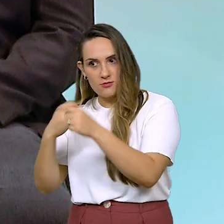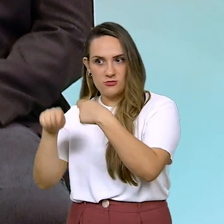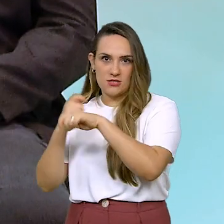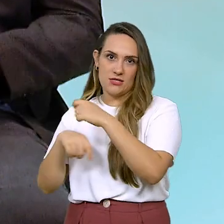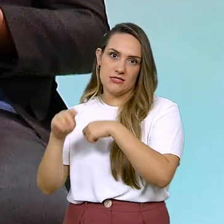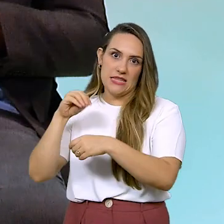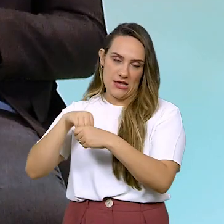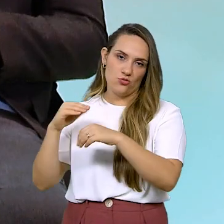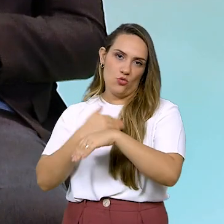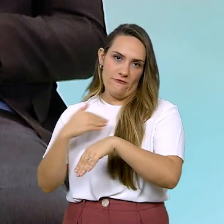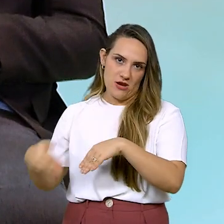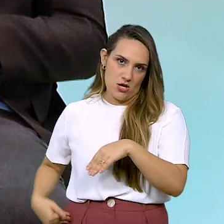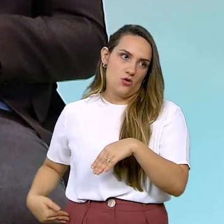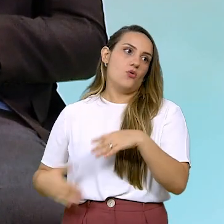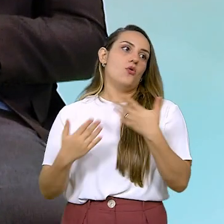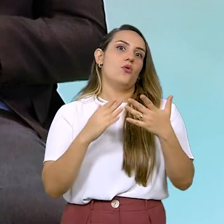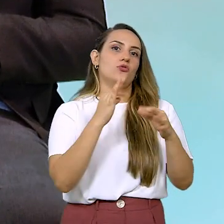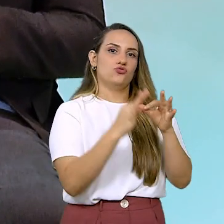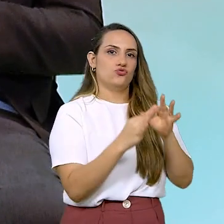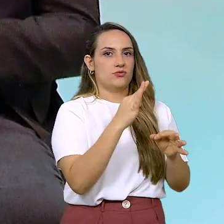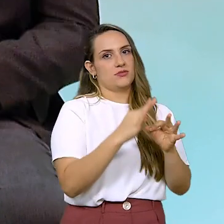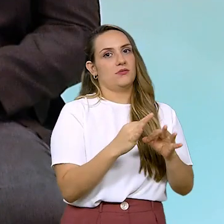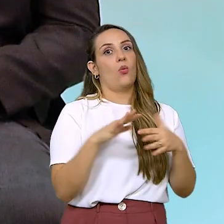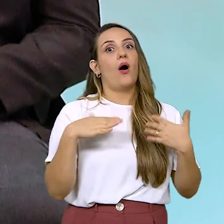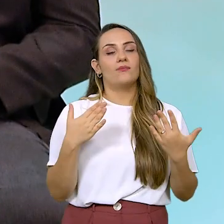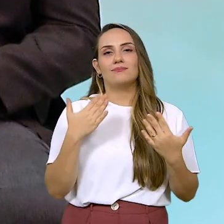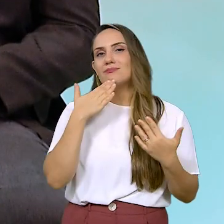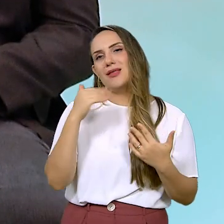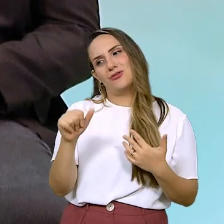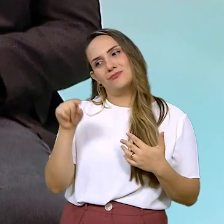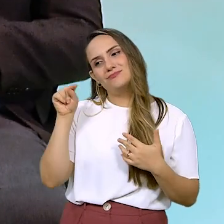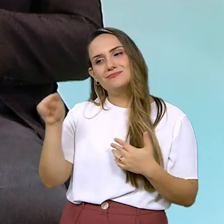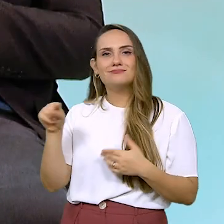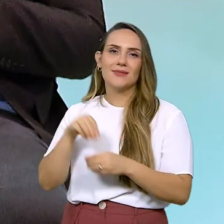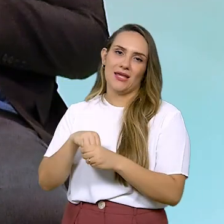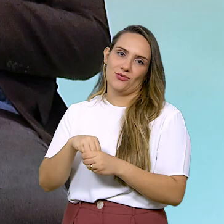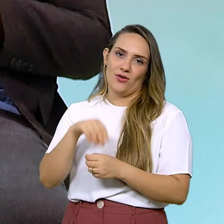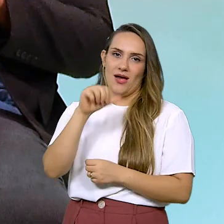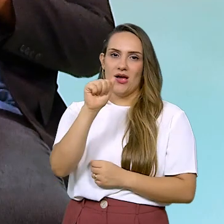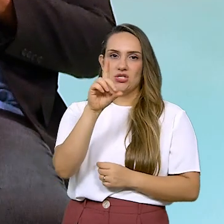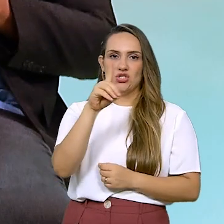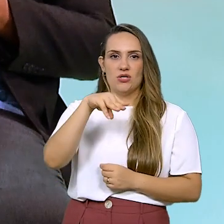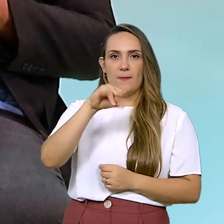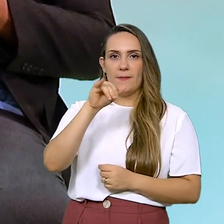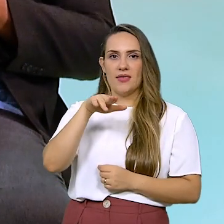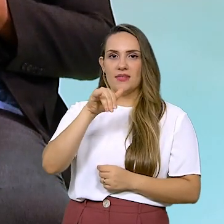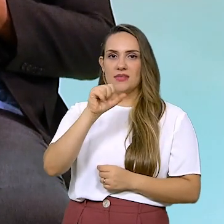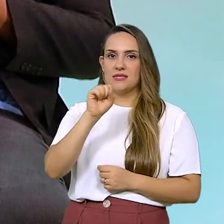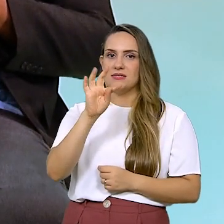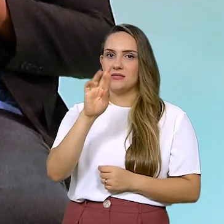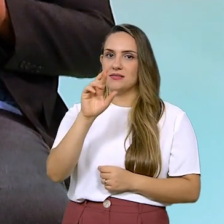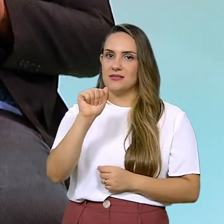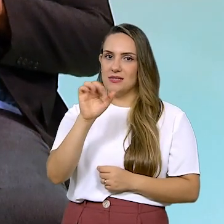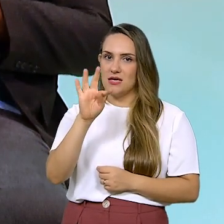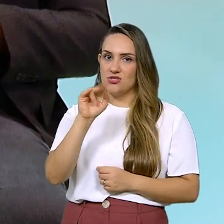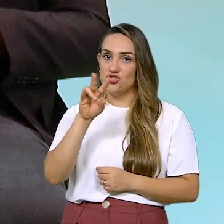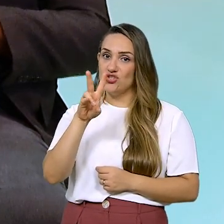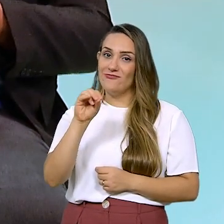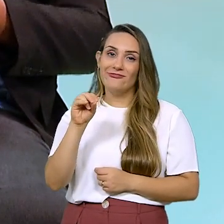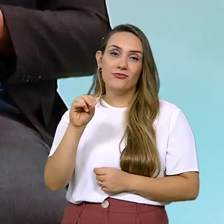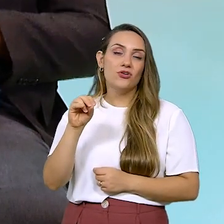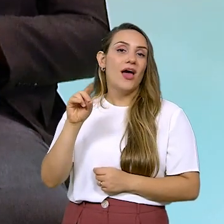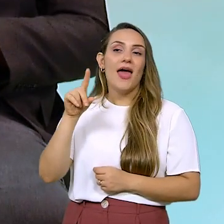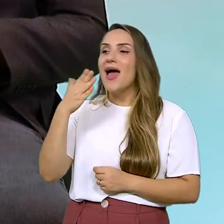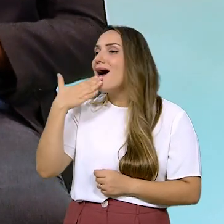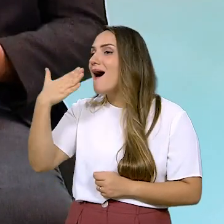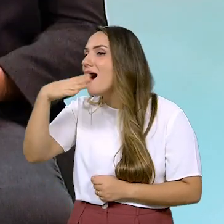assim, durante a minha atuação, o que eu mais recomendo aos clientes, na verdade, é a questão da recuperação administrativa, porque ela é muito mais ágil,